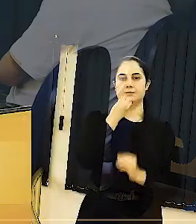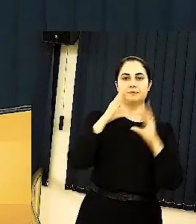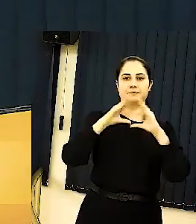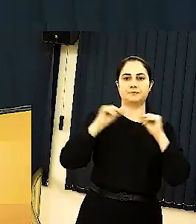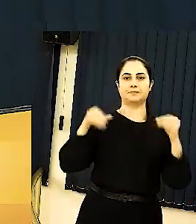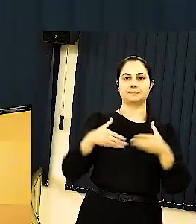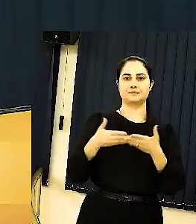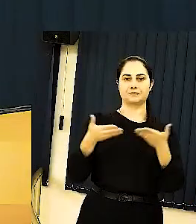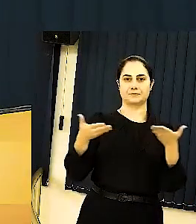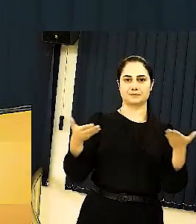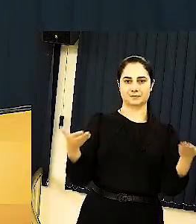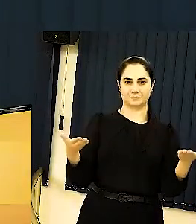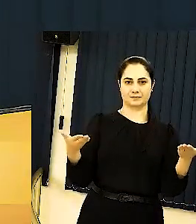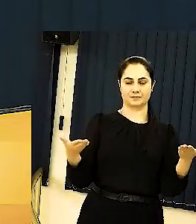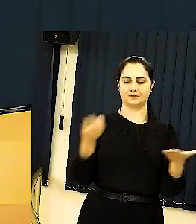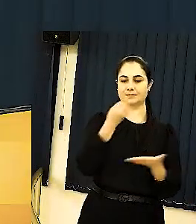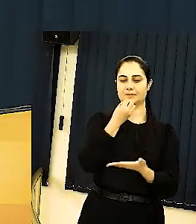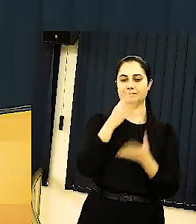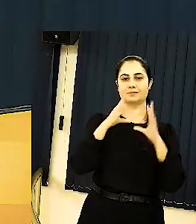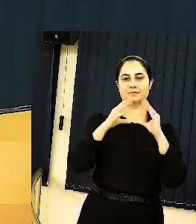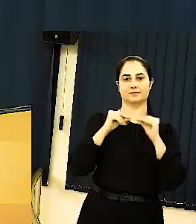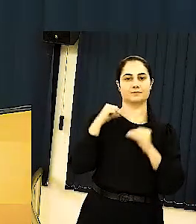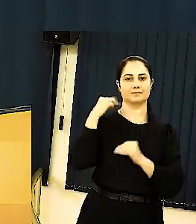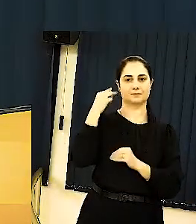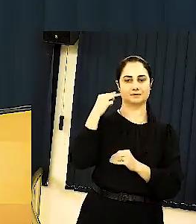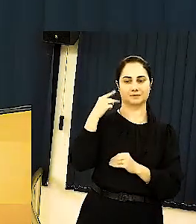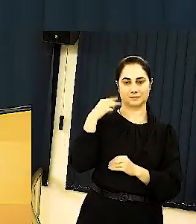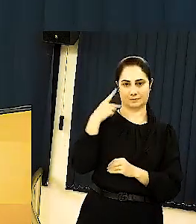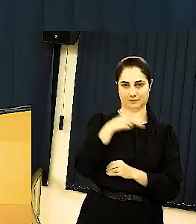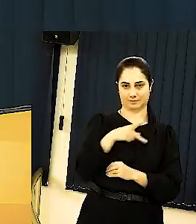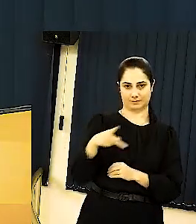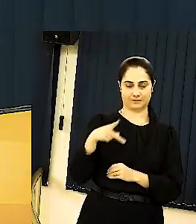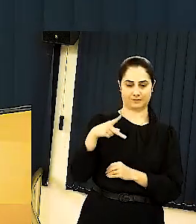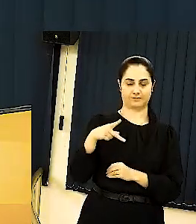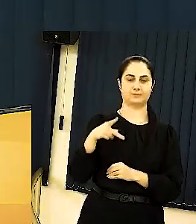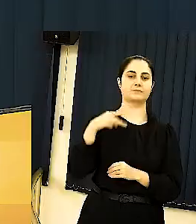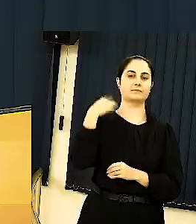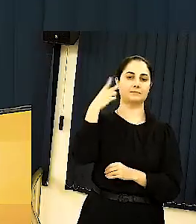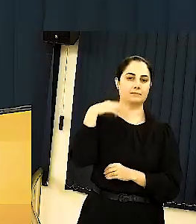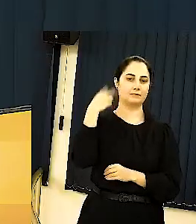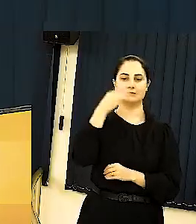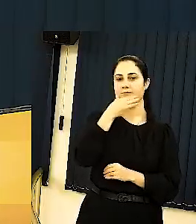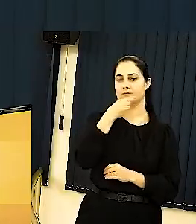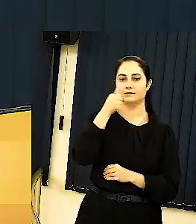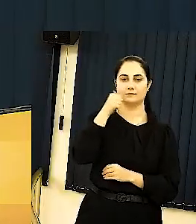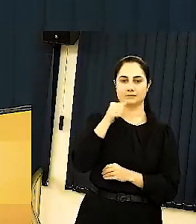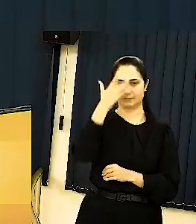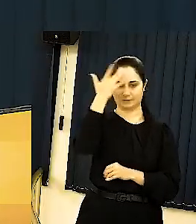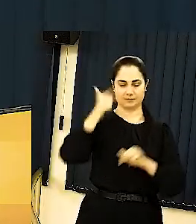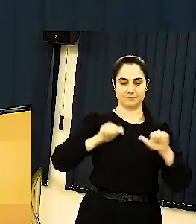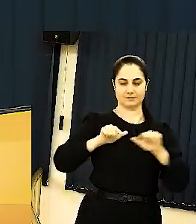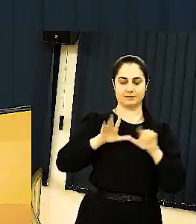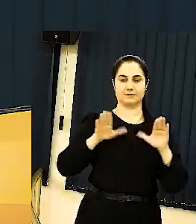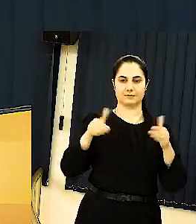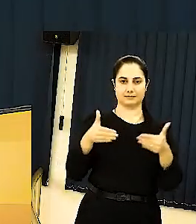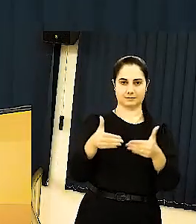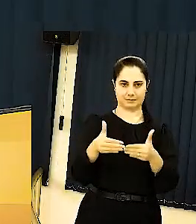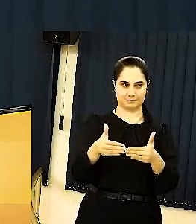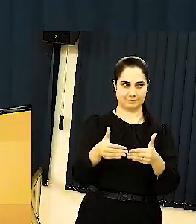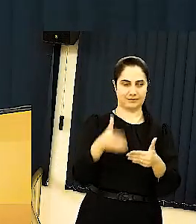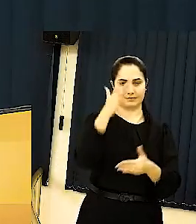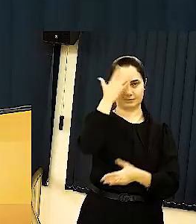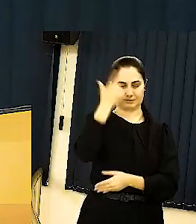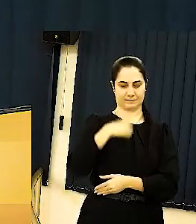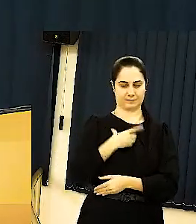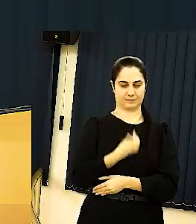Boa noite a todos. Boa noite, senhor presidente, Osmar, demais vereadores, vereadoras, funcionários e munícipes